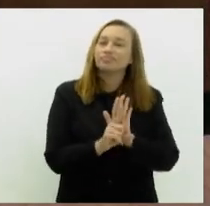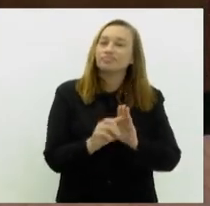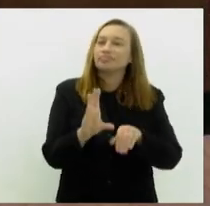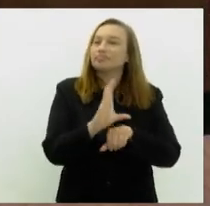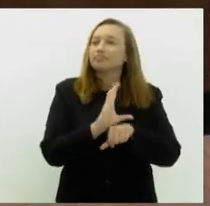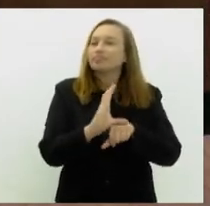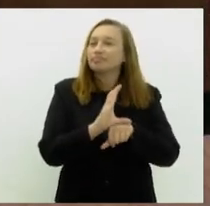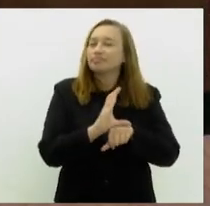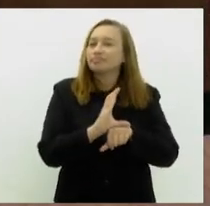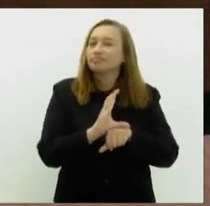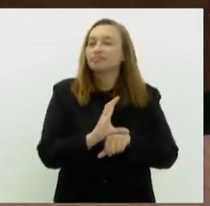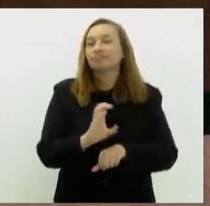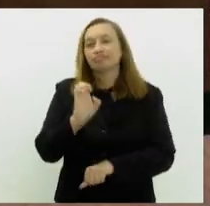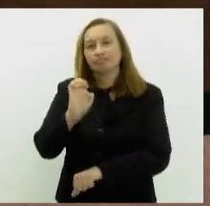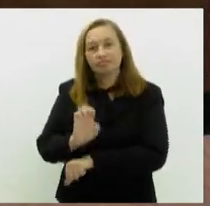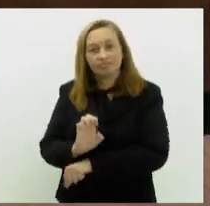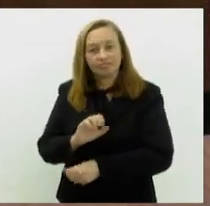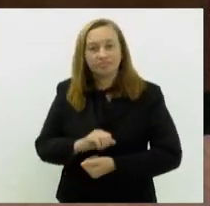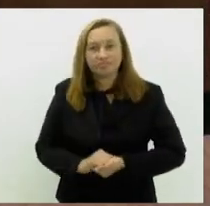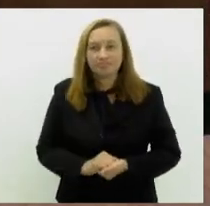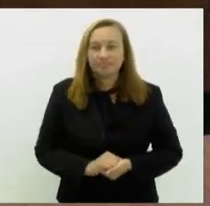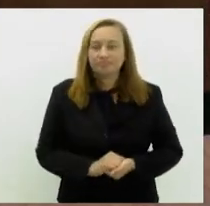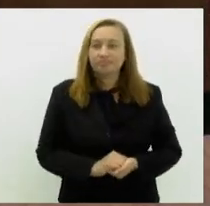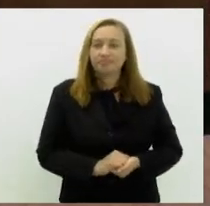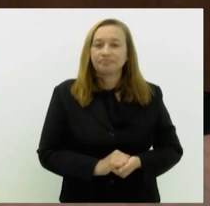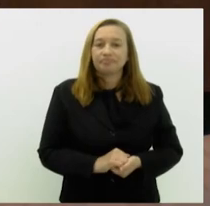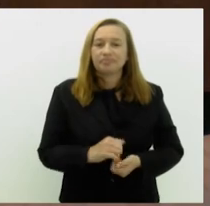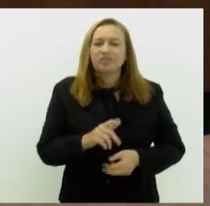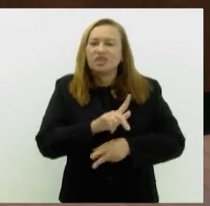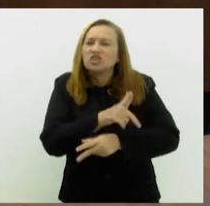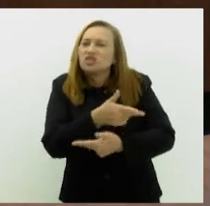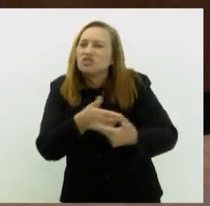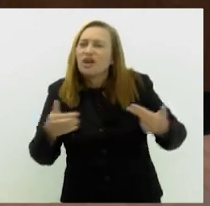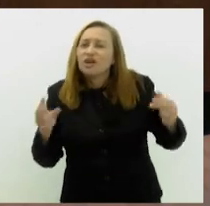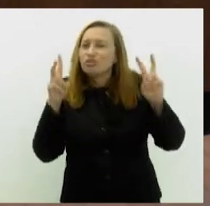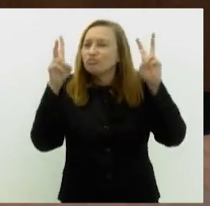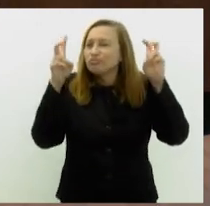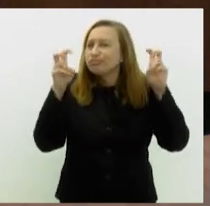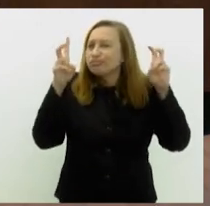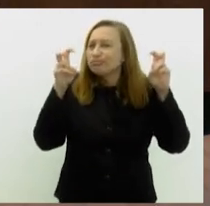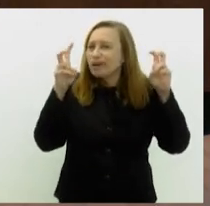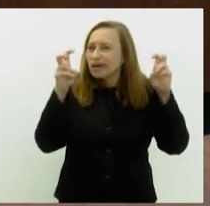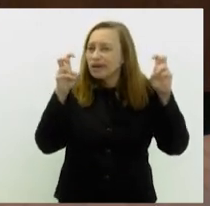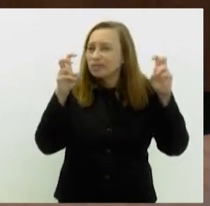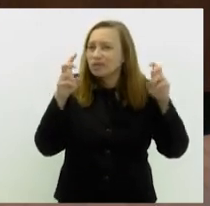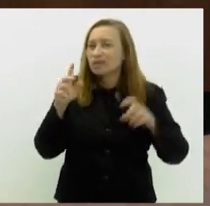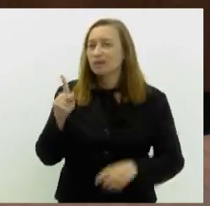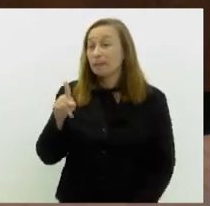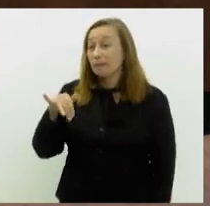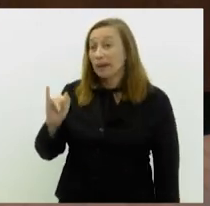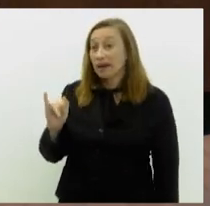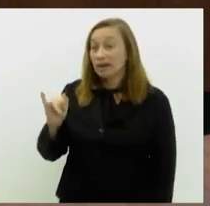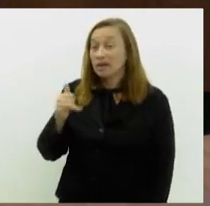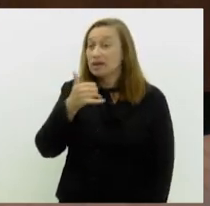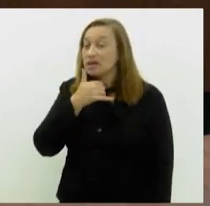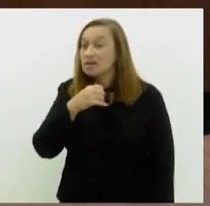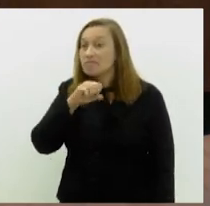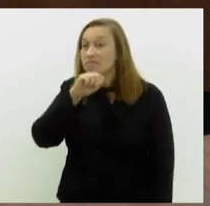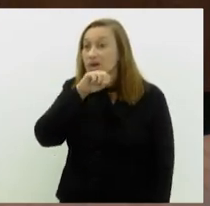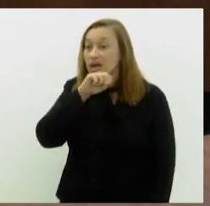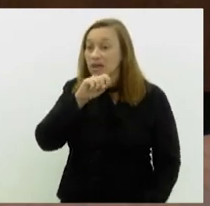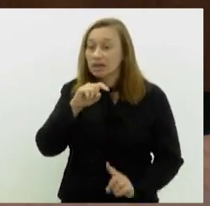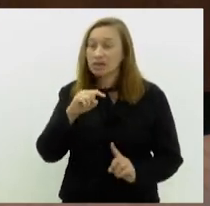Constituição Estadual, que tratou diversas vezes do tema da paternidade e da maternidade, não olhou para dentro de